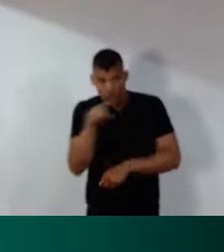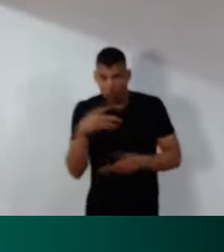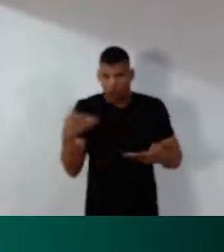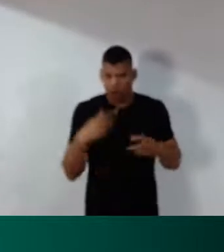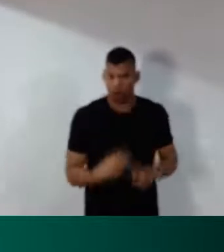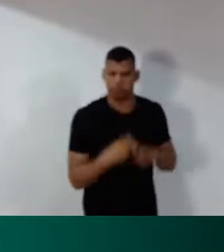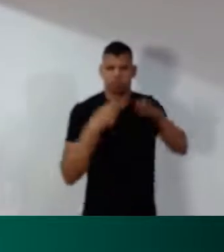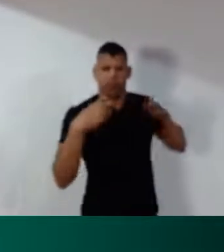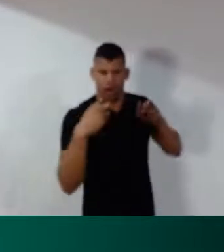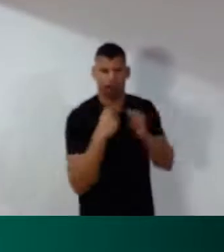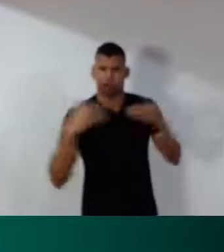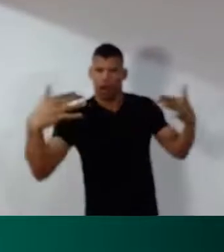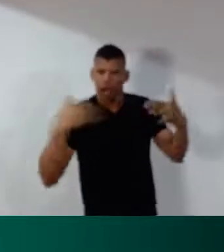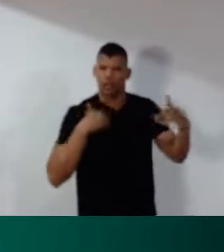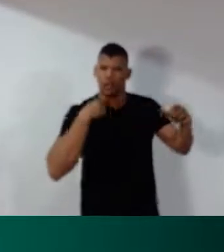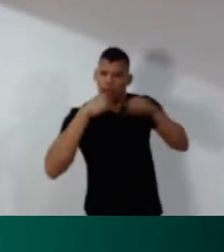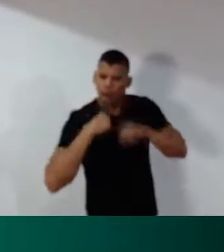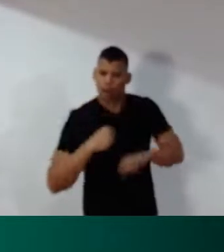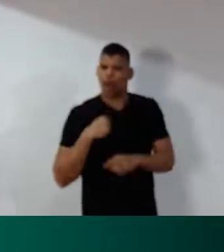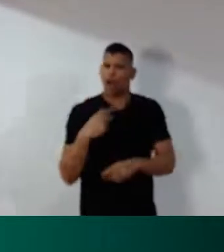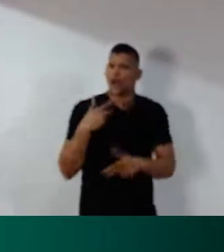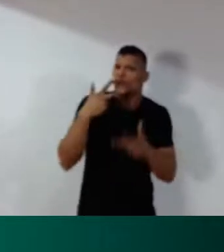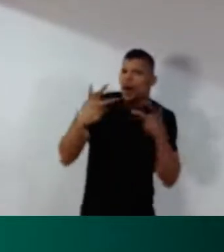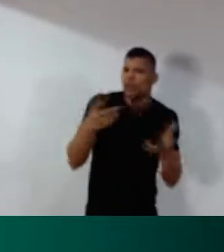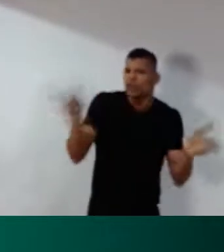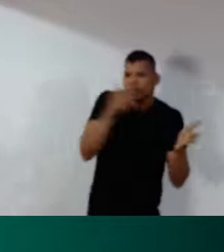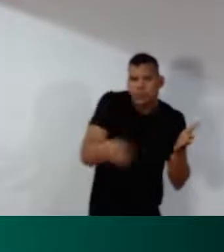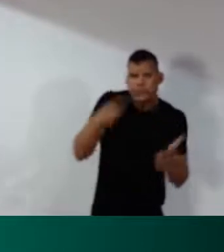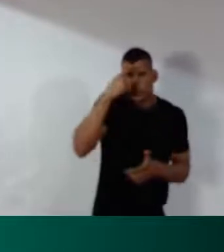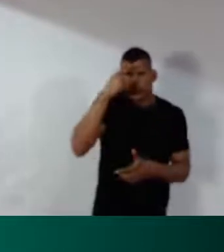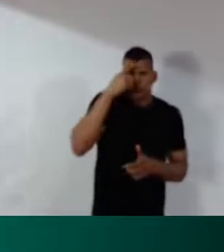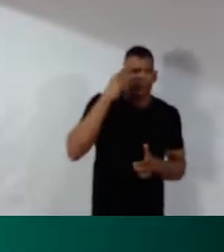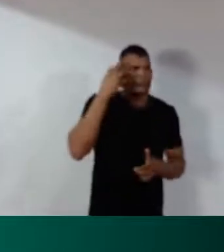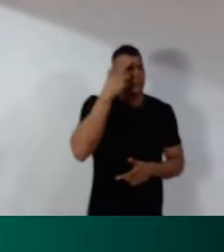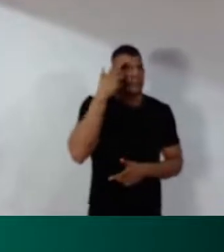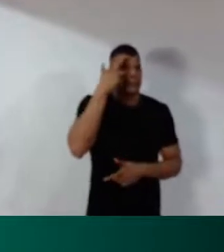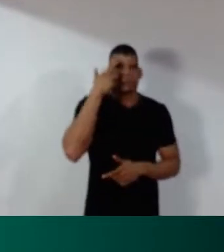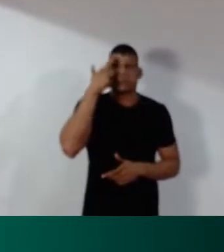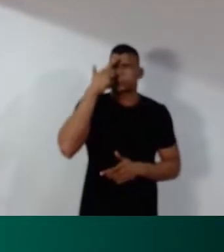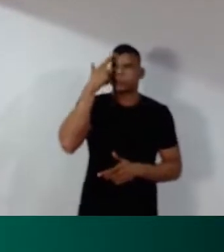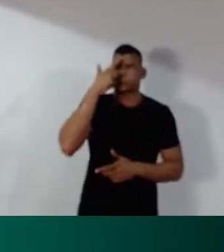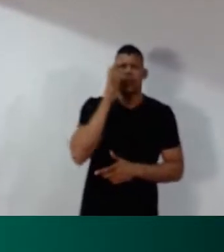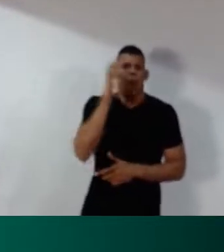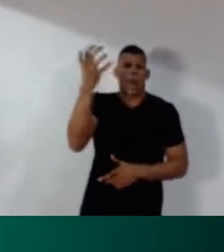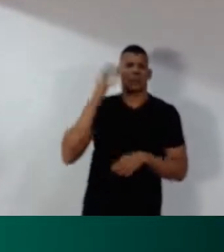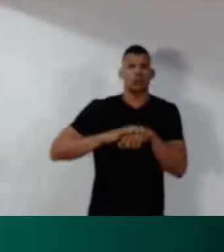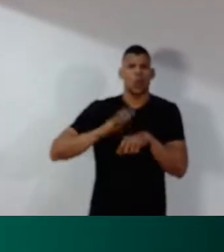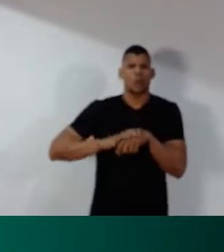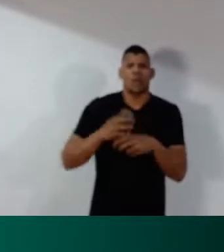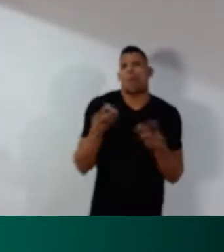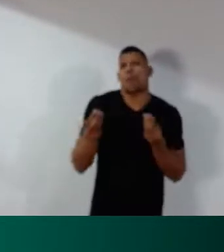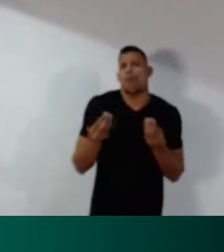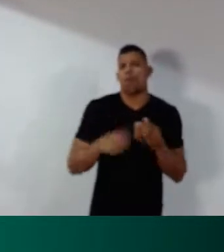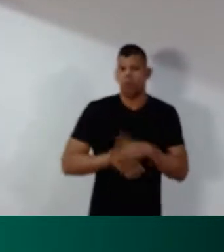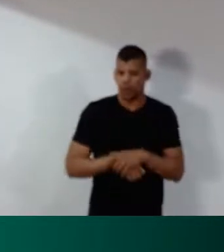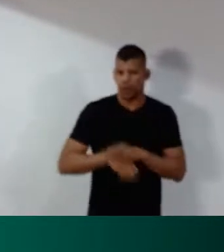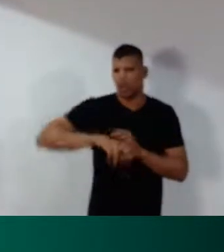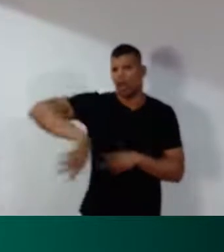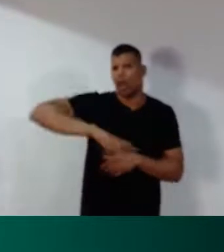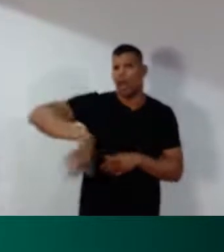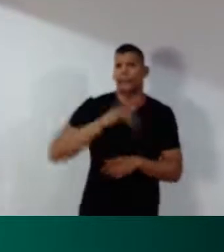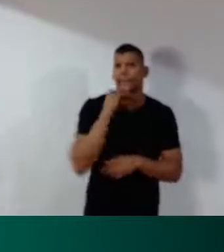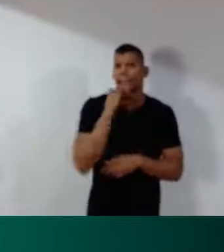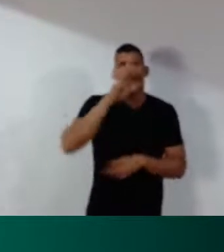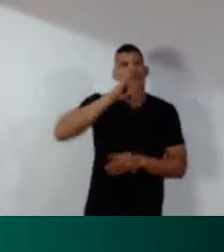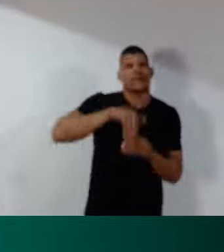provoque e que a gente se joga questionamento e saiu daqui pensando em como é que a gente vai resolver esse problema também não só